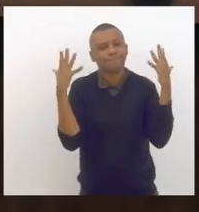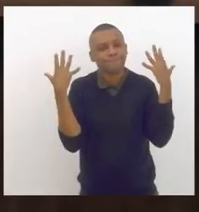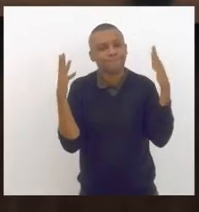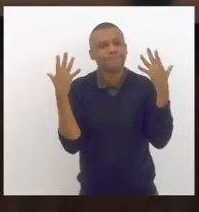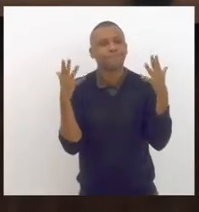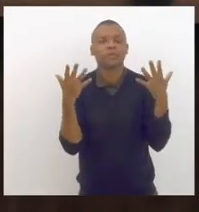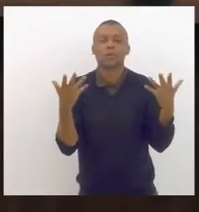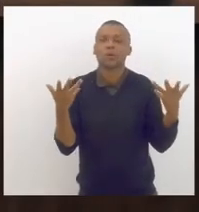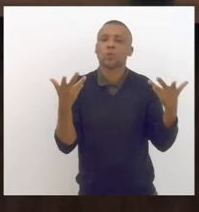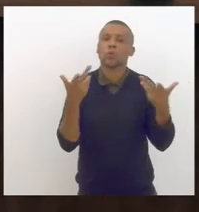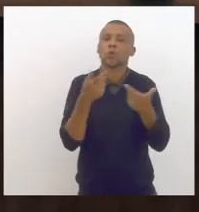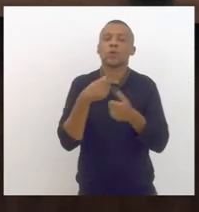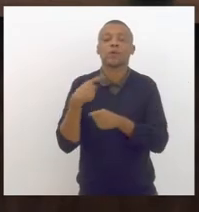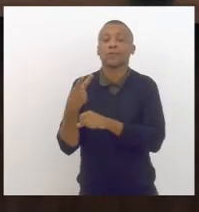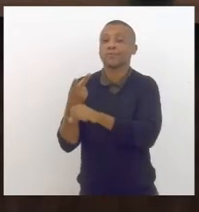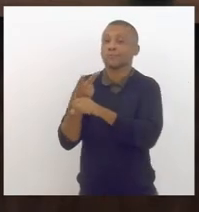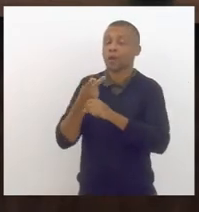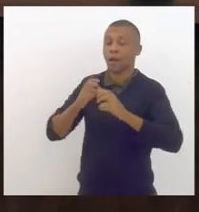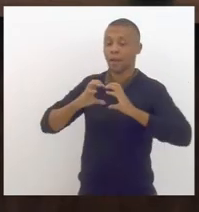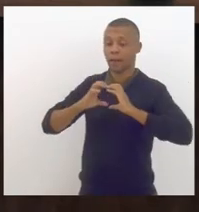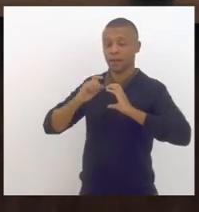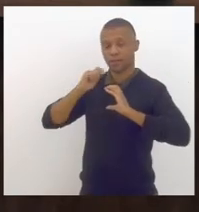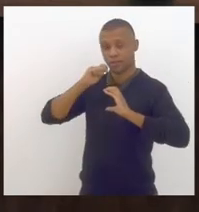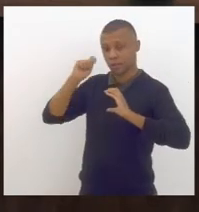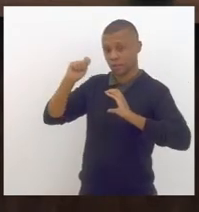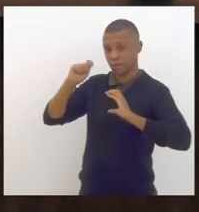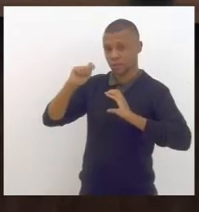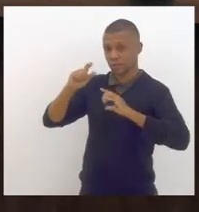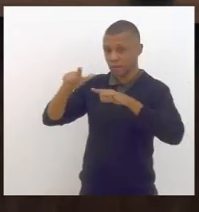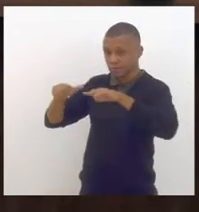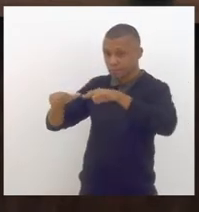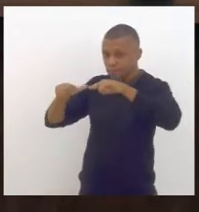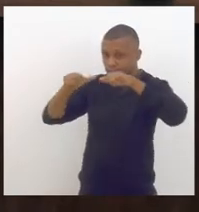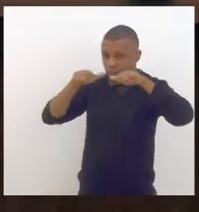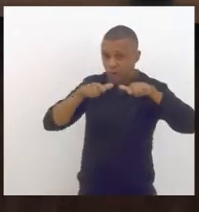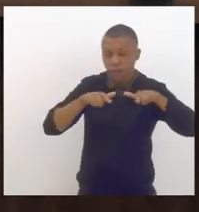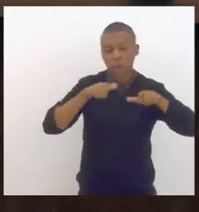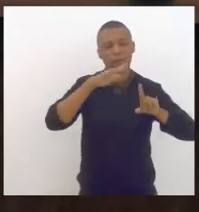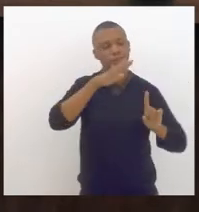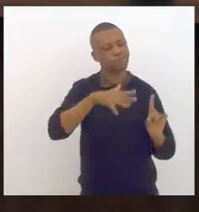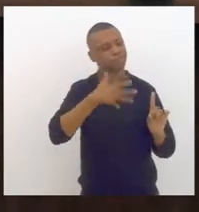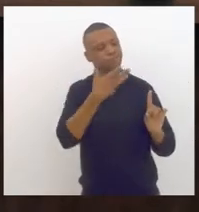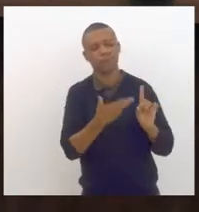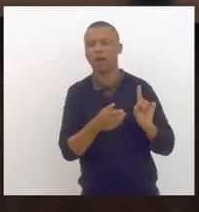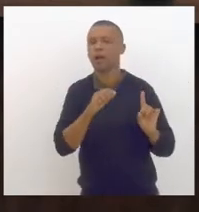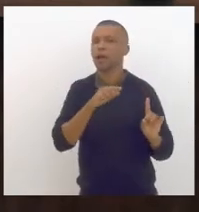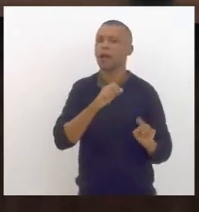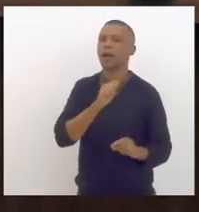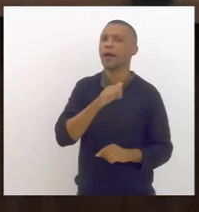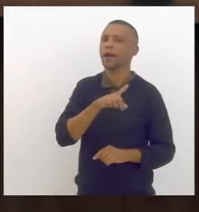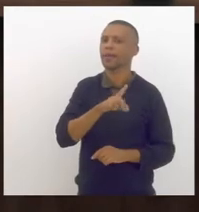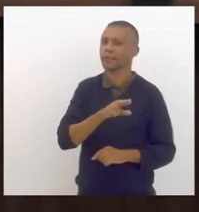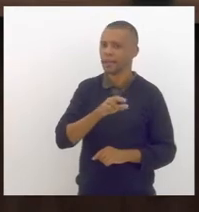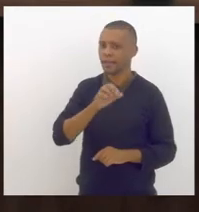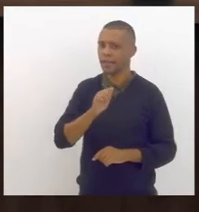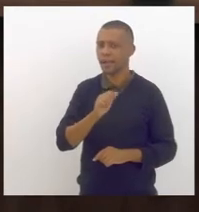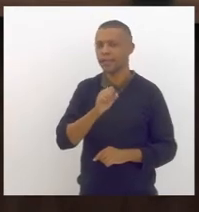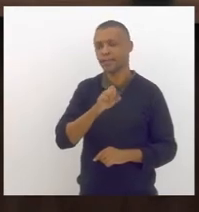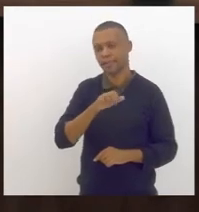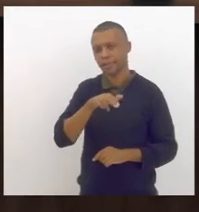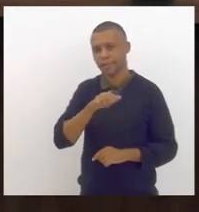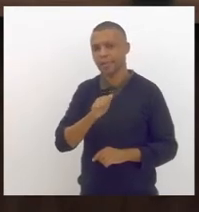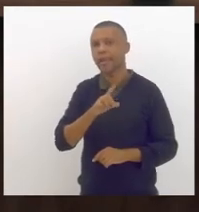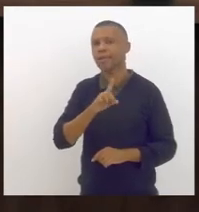que concede a medalha Tiradentes e respectivo diploma à senhora Andréa Sena da Silveira,